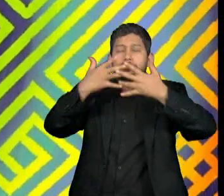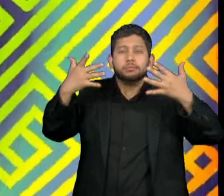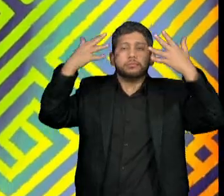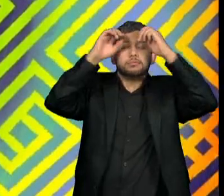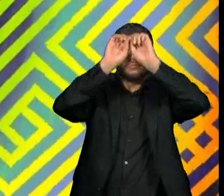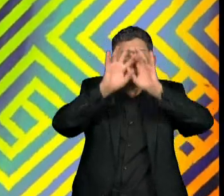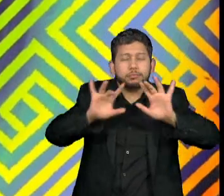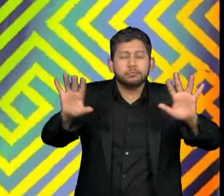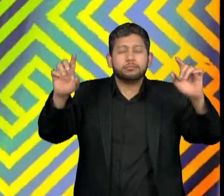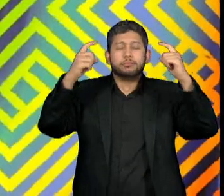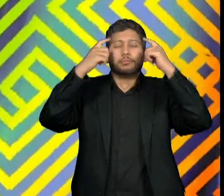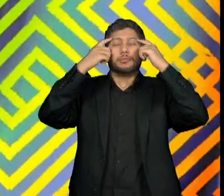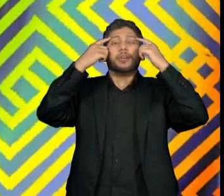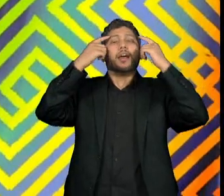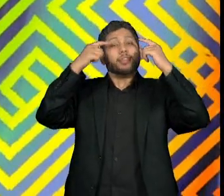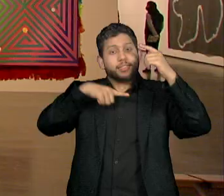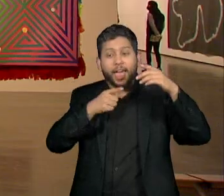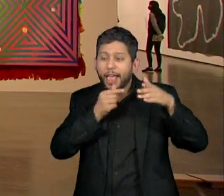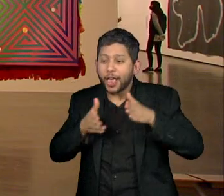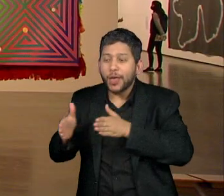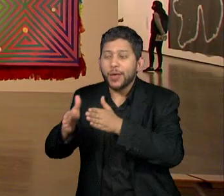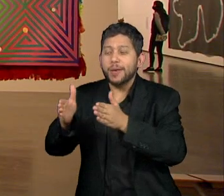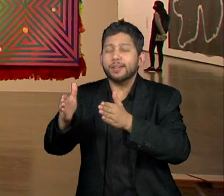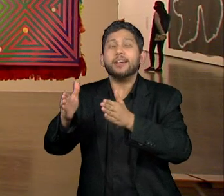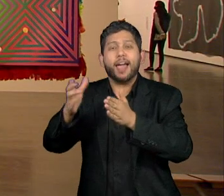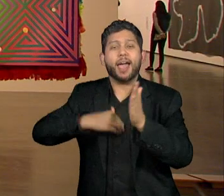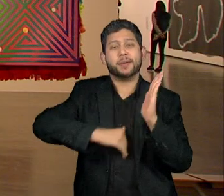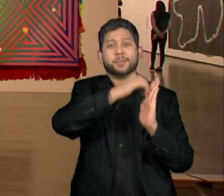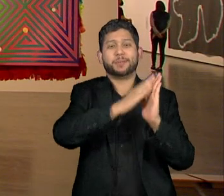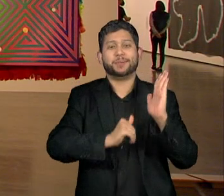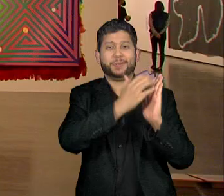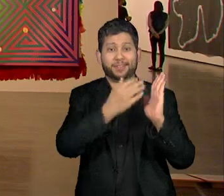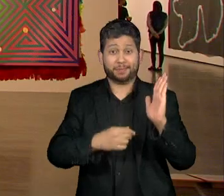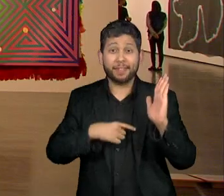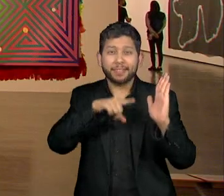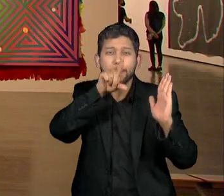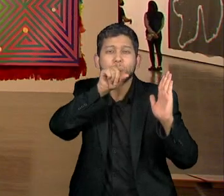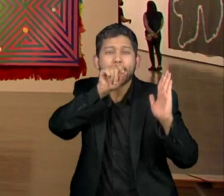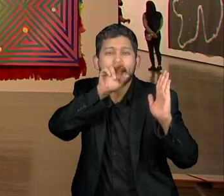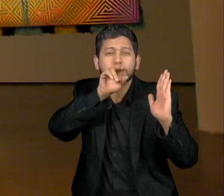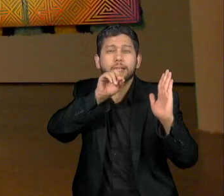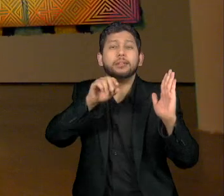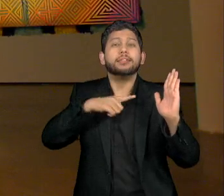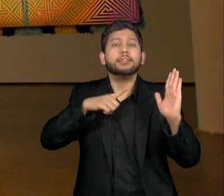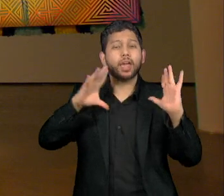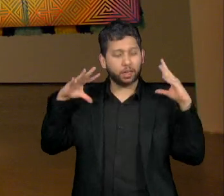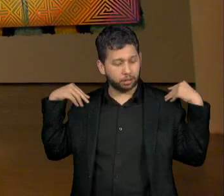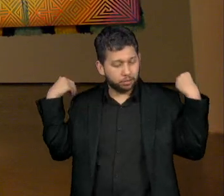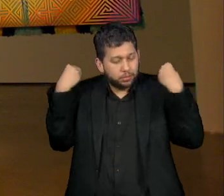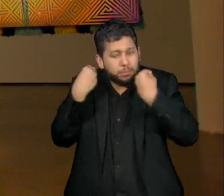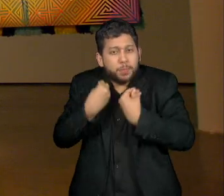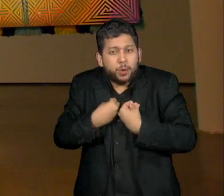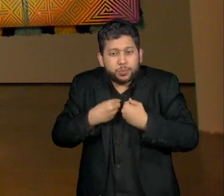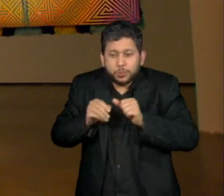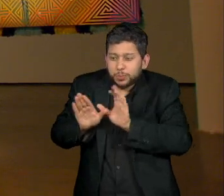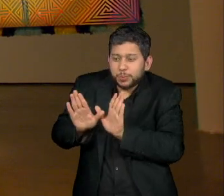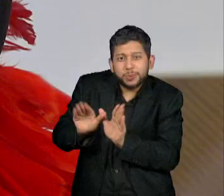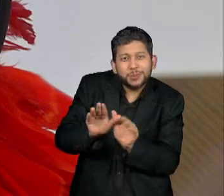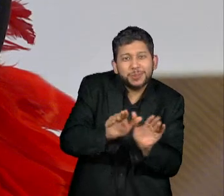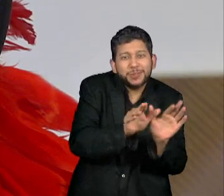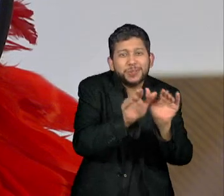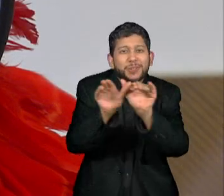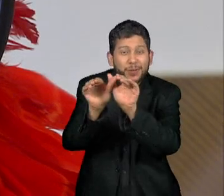seu povo no Alto Rio Negro. Os pássaros sagrados estão protegidos por mantos de plumas, atrás das